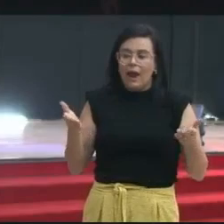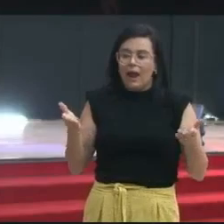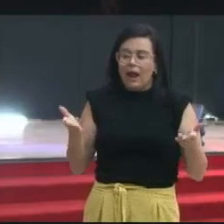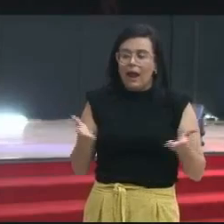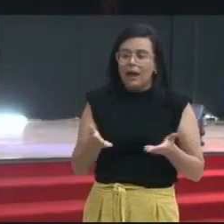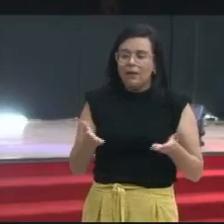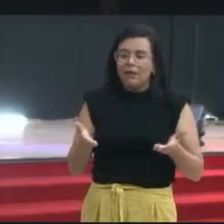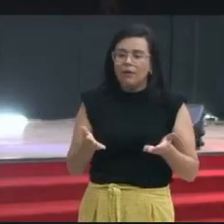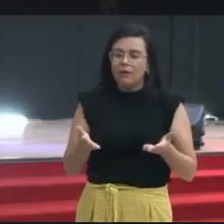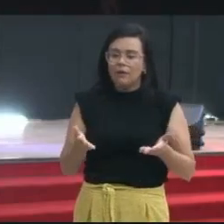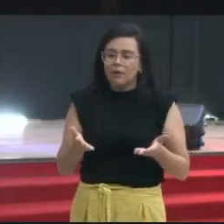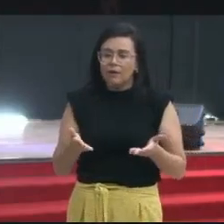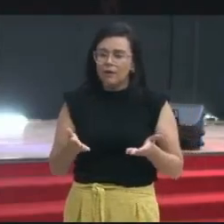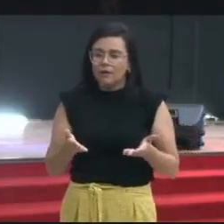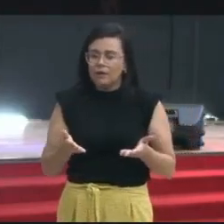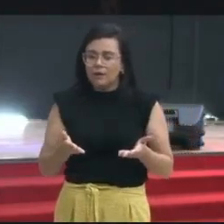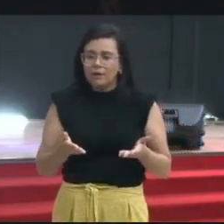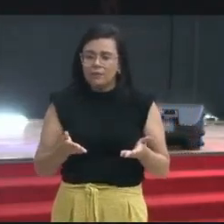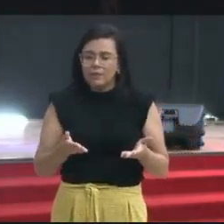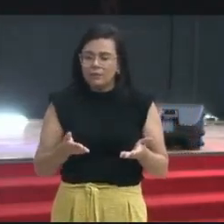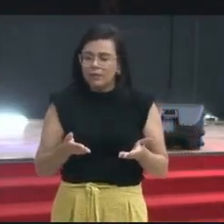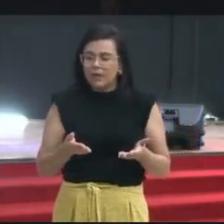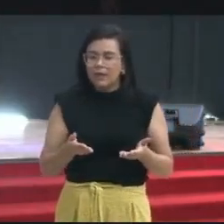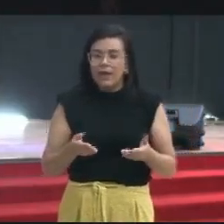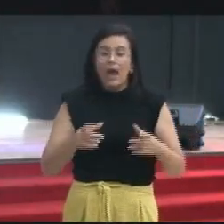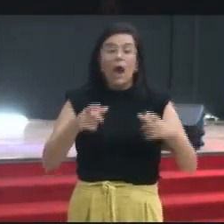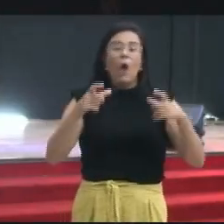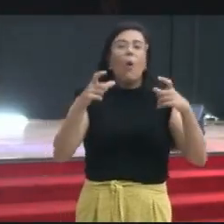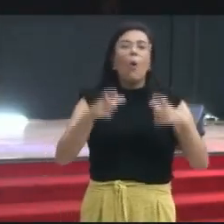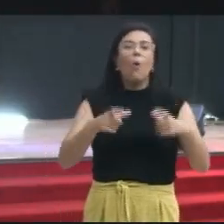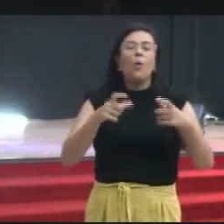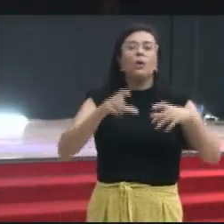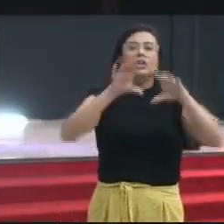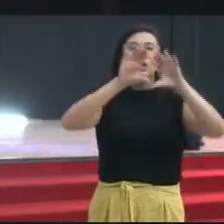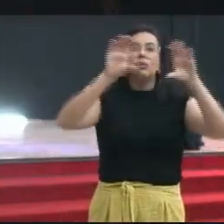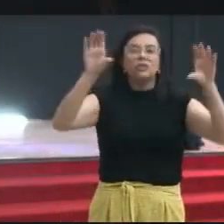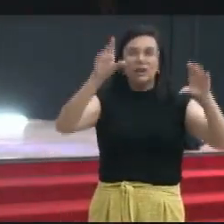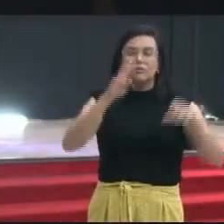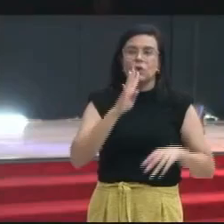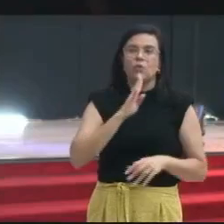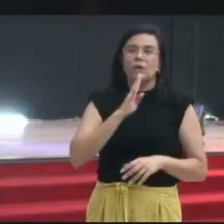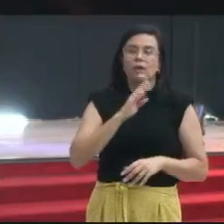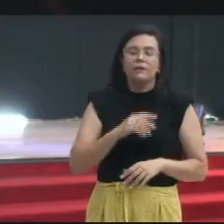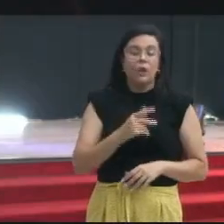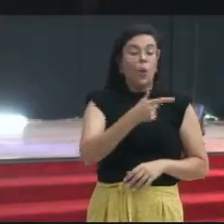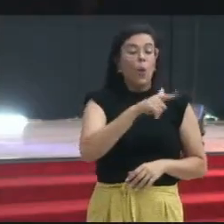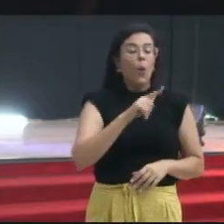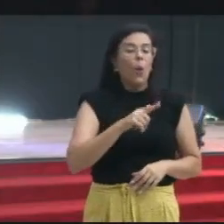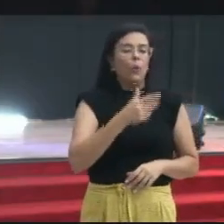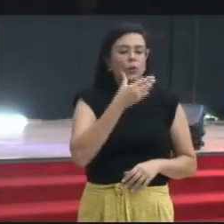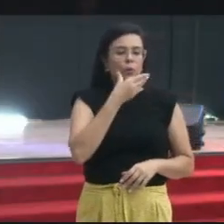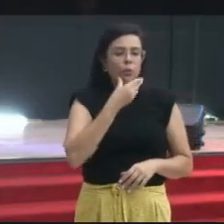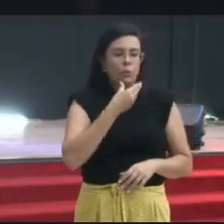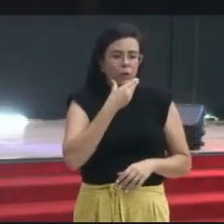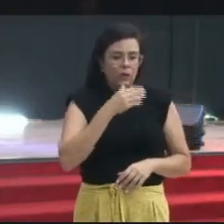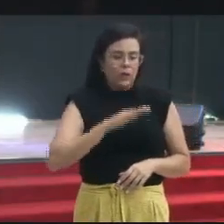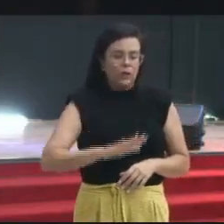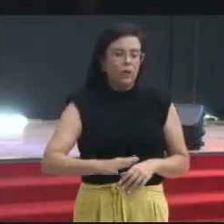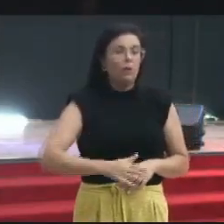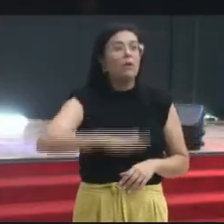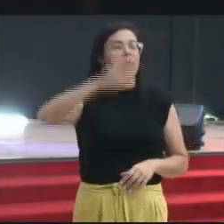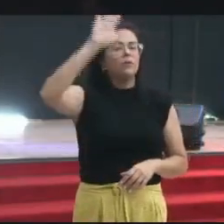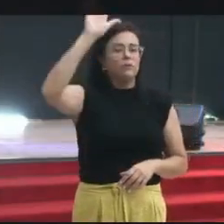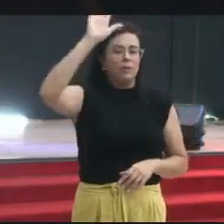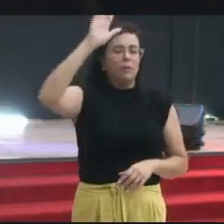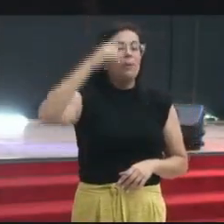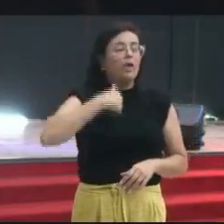céu. Alguém sabe aqui onde é que é o céu? O mesmo menino levantou a mão. Disse: eu sei, professora. Ela chamou ele na frente e disse: conta para os teus